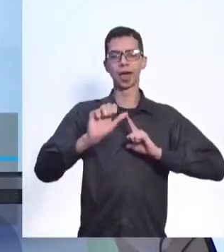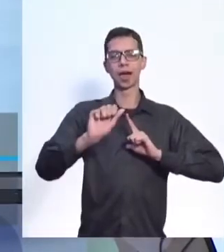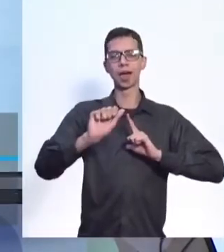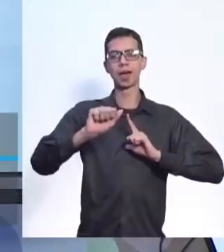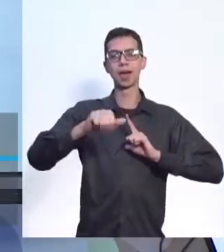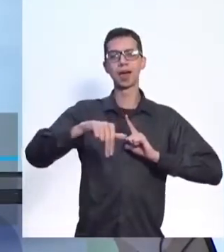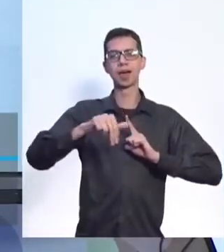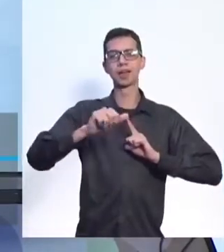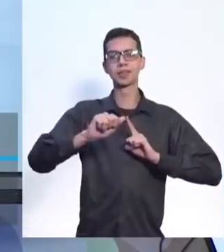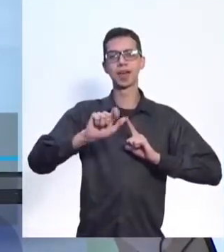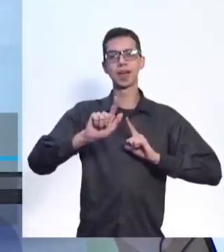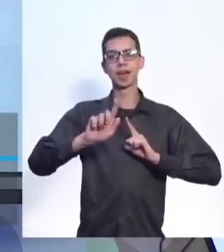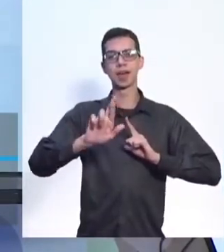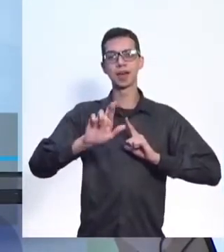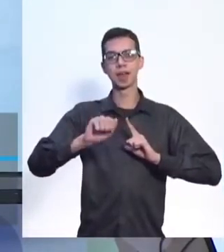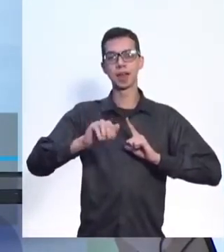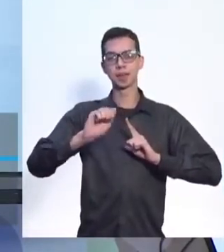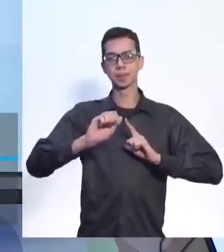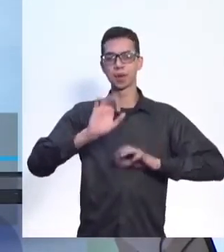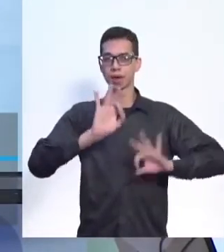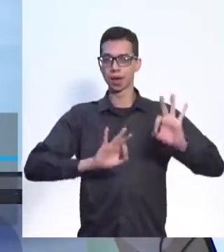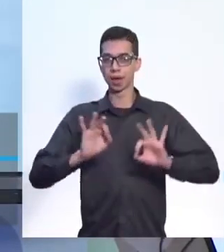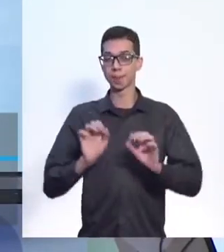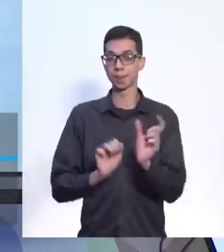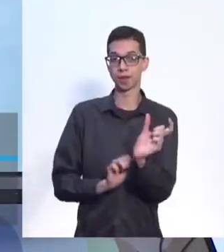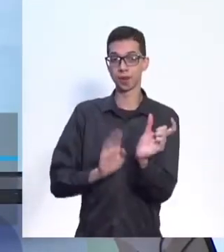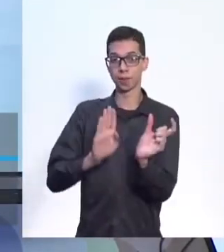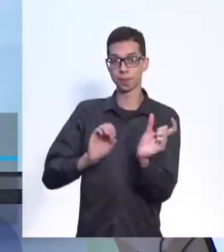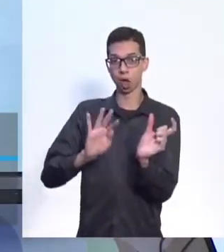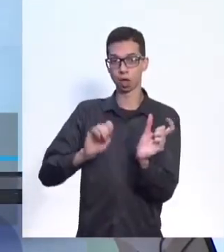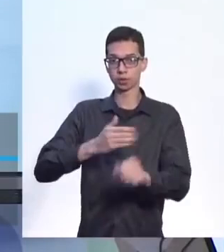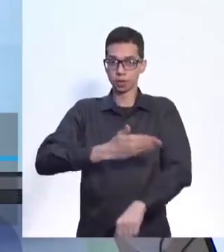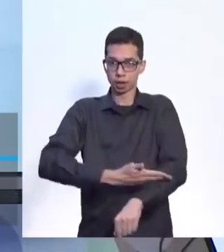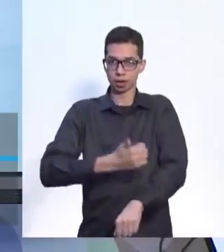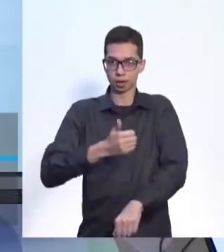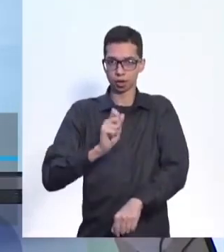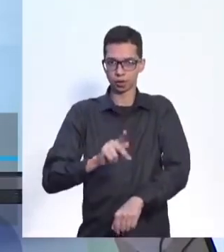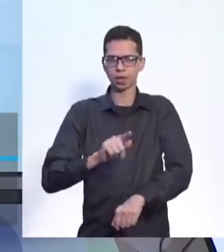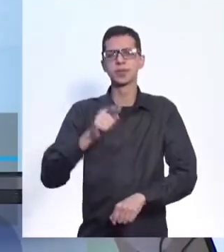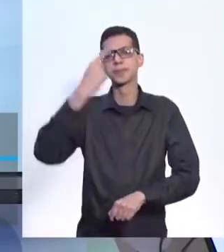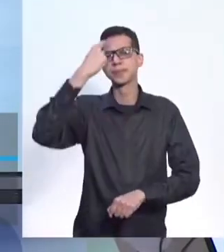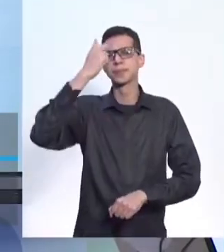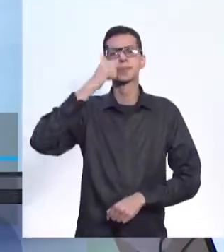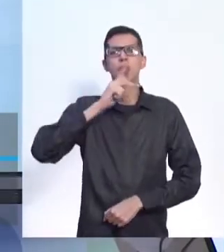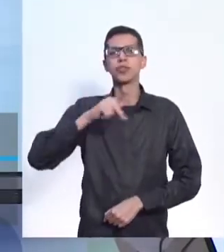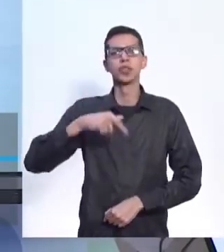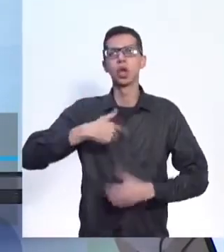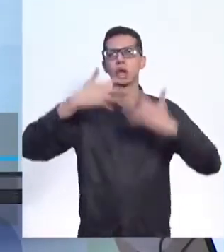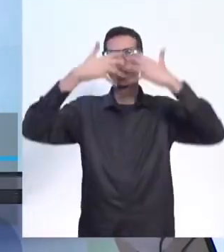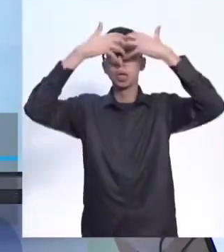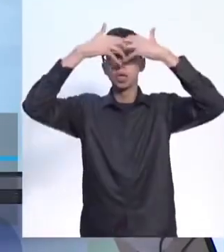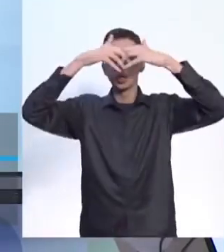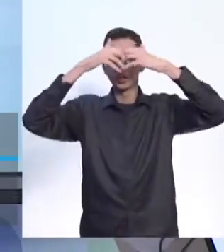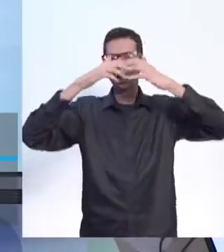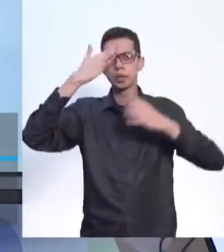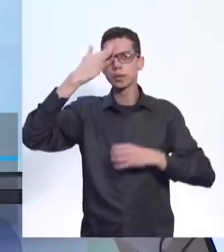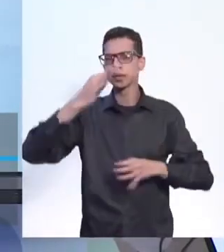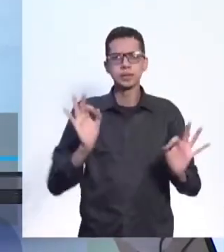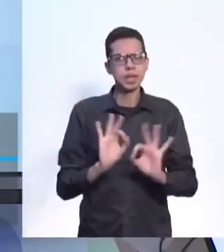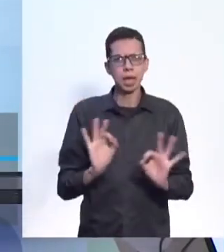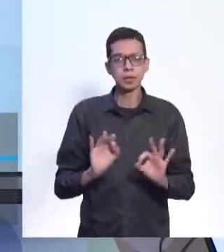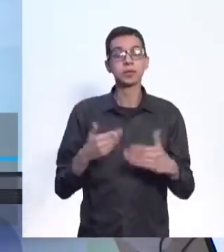serão formados com a palavra bota. Muito bem. Aí você fala assim, professora, ainda não estou entendendo. Vamos montar